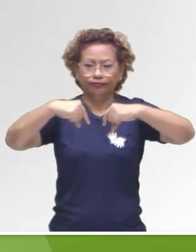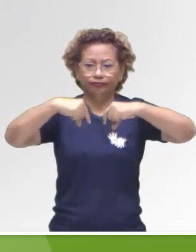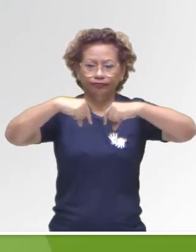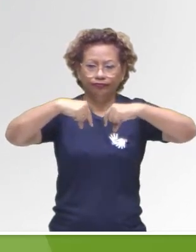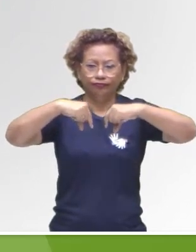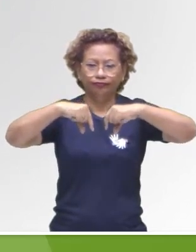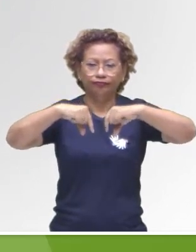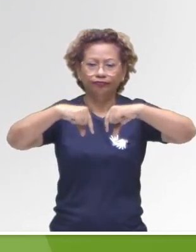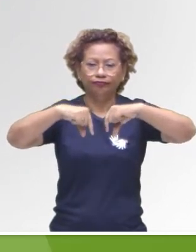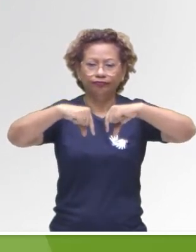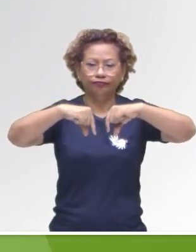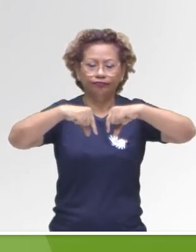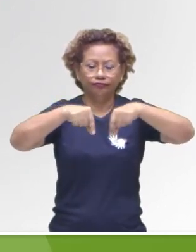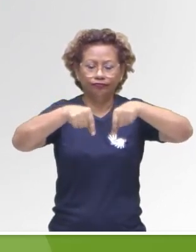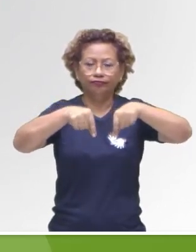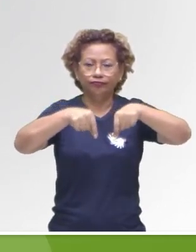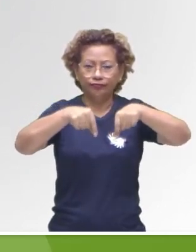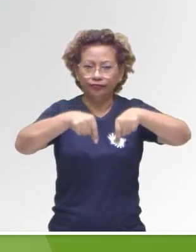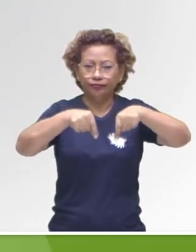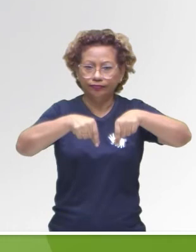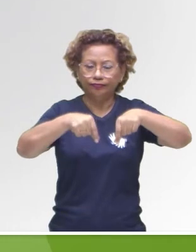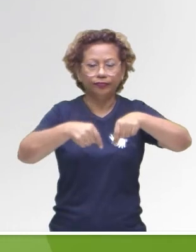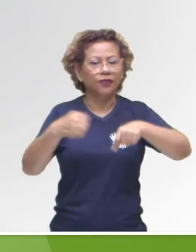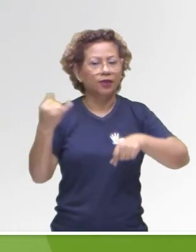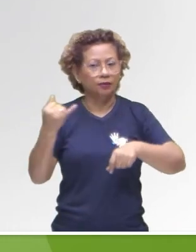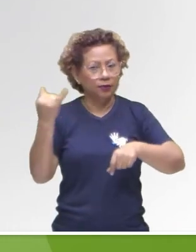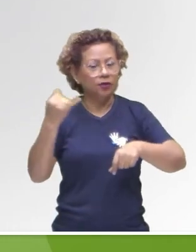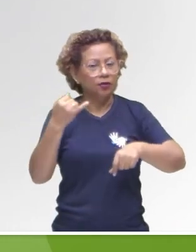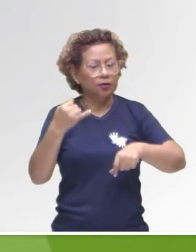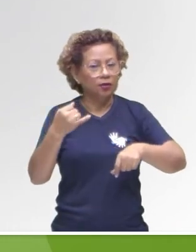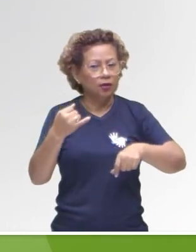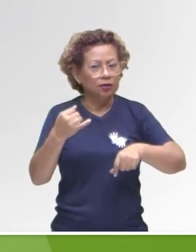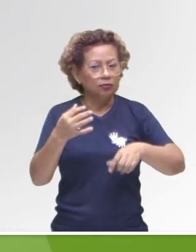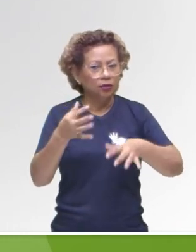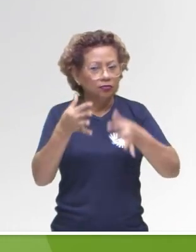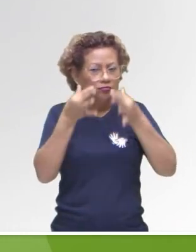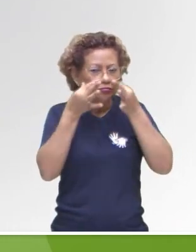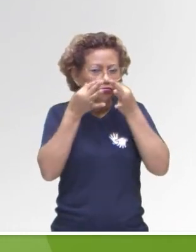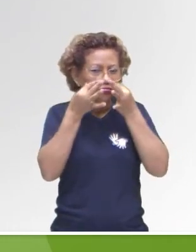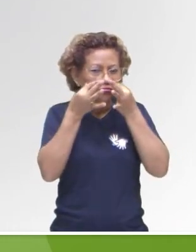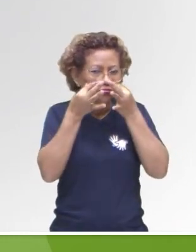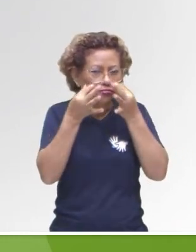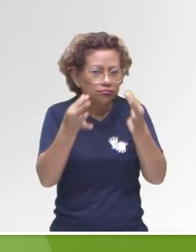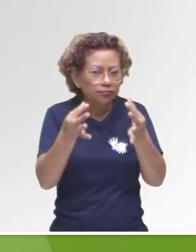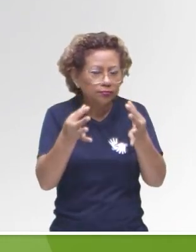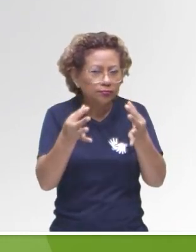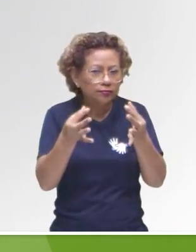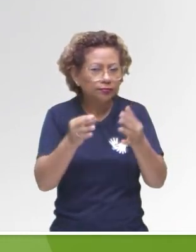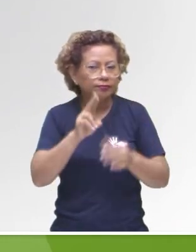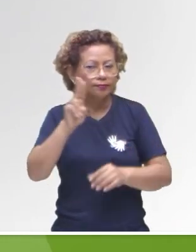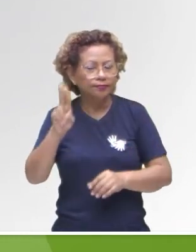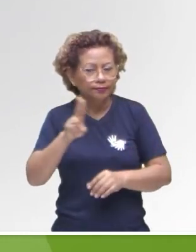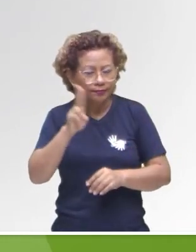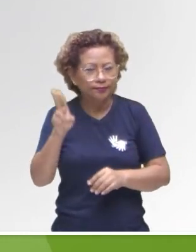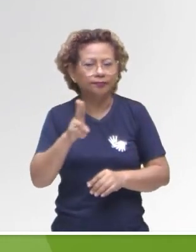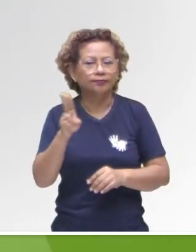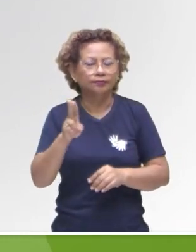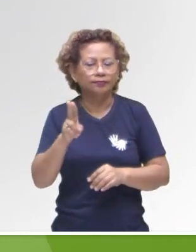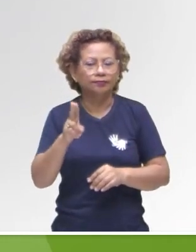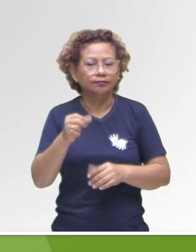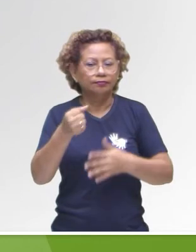calcular a capacitância equivalente usando essa formulazinha que está aí, se na associação tiver só